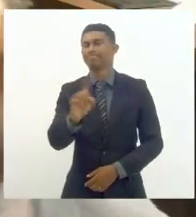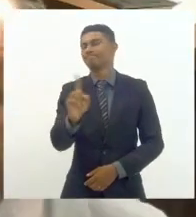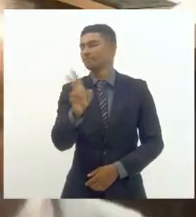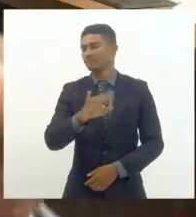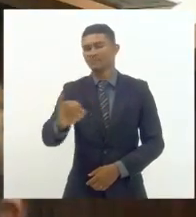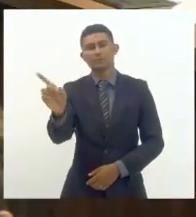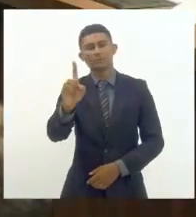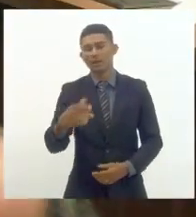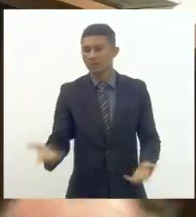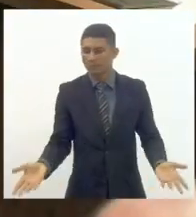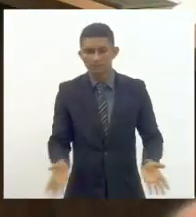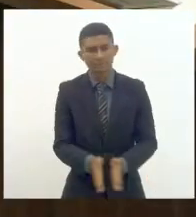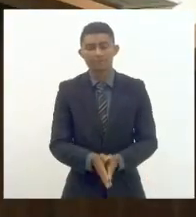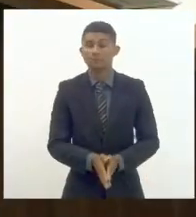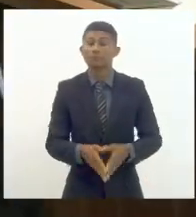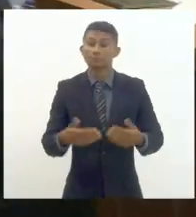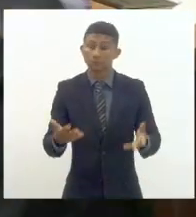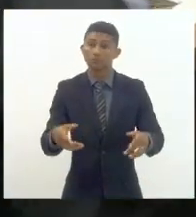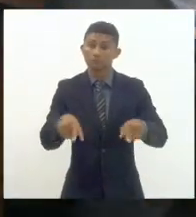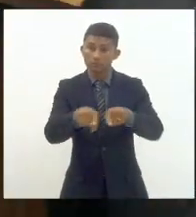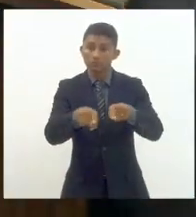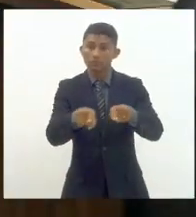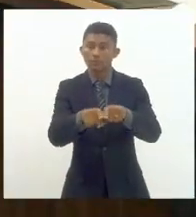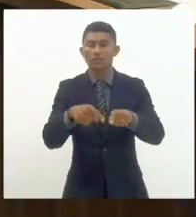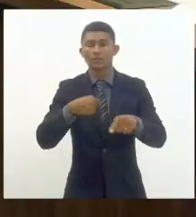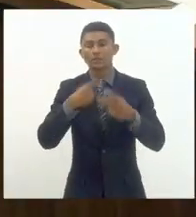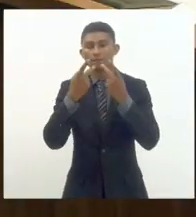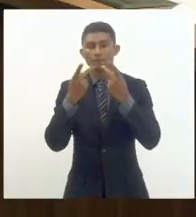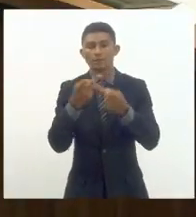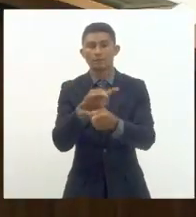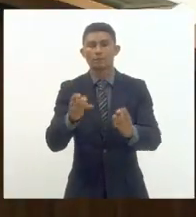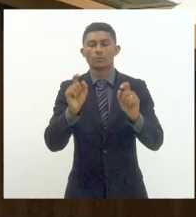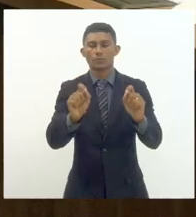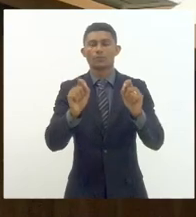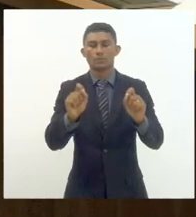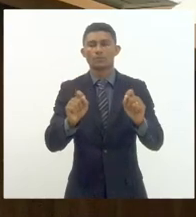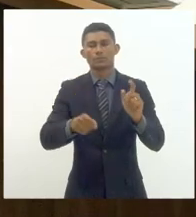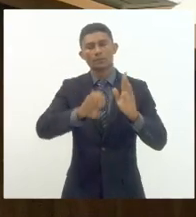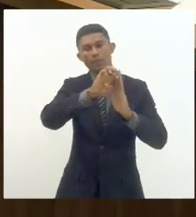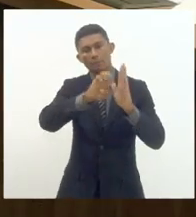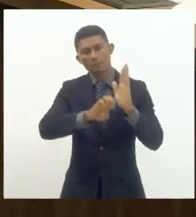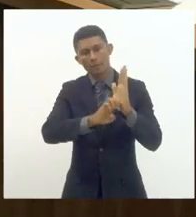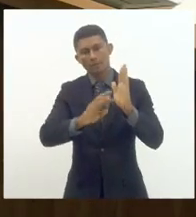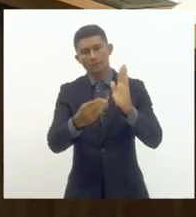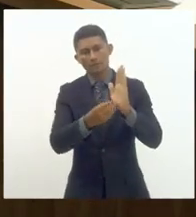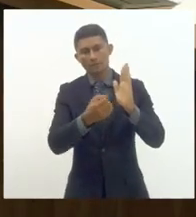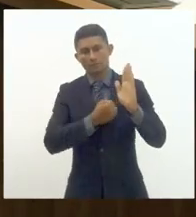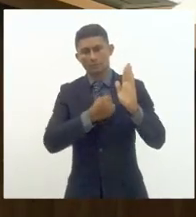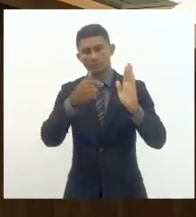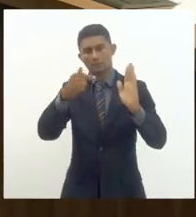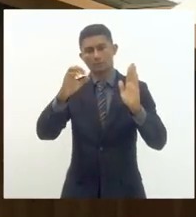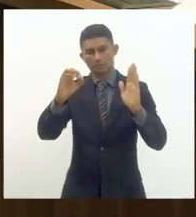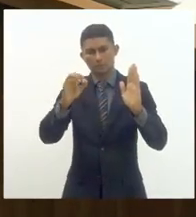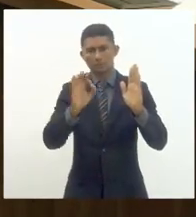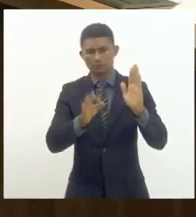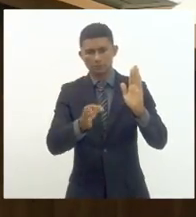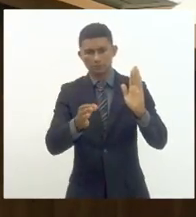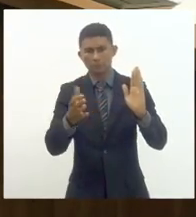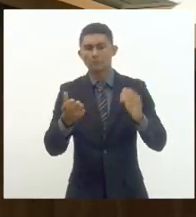Consequentemente, eu queria destacar a emenda 70, trocando